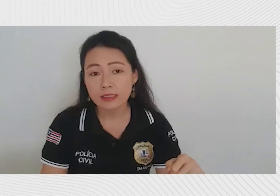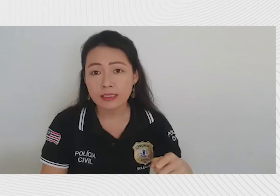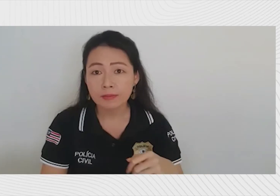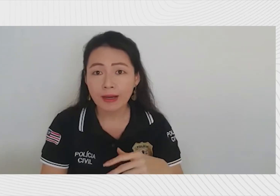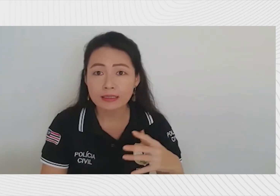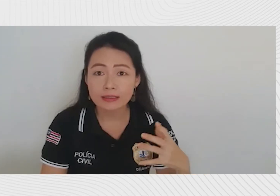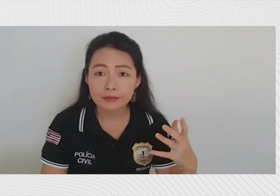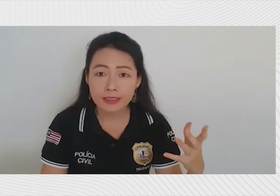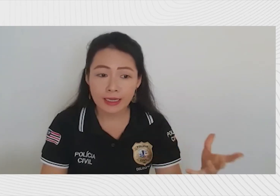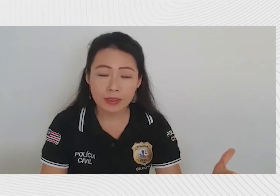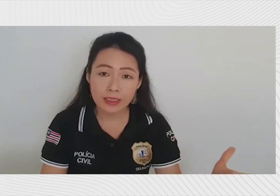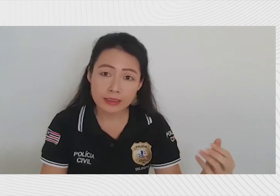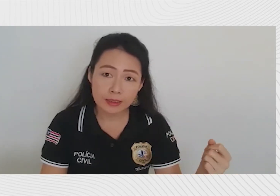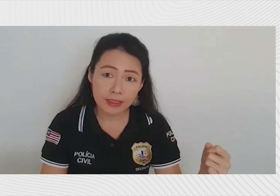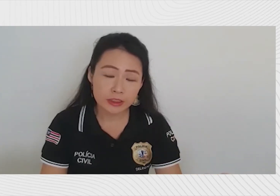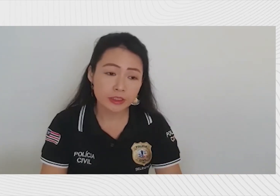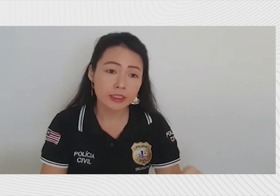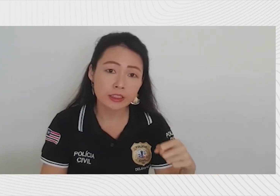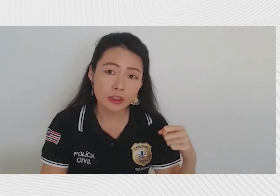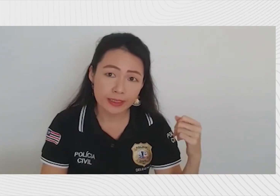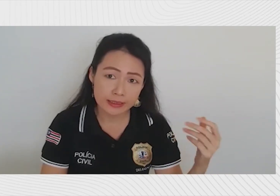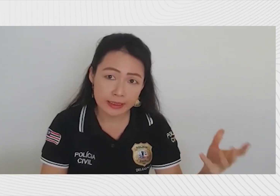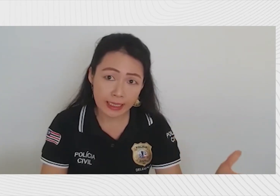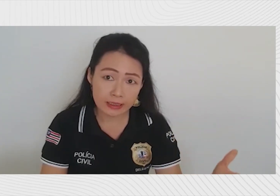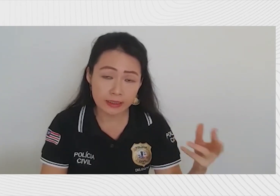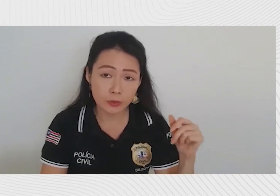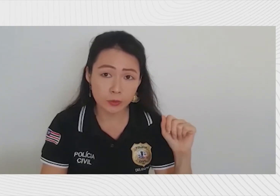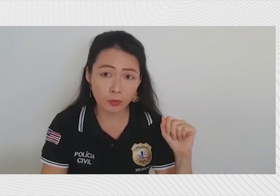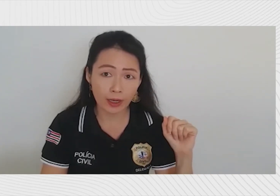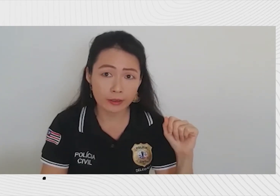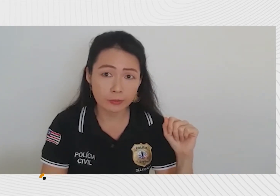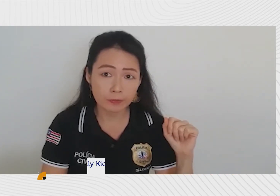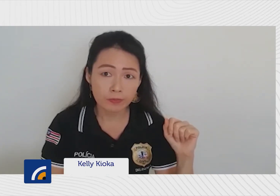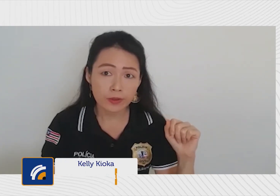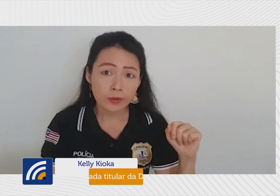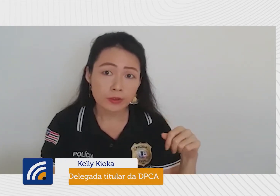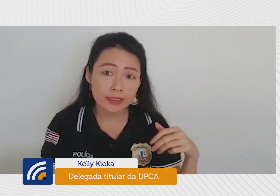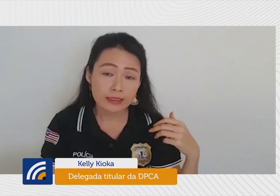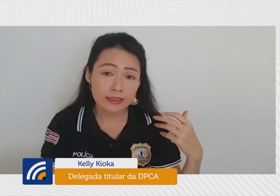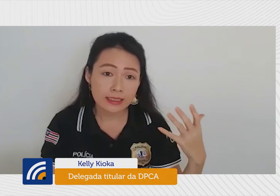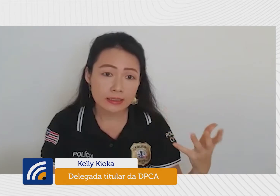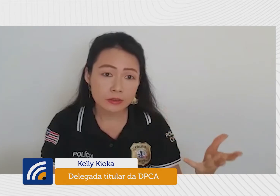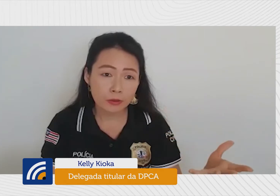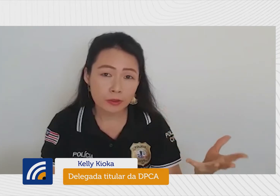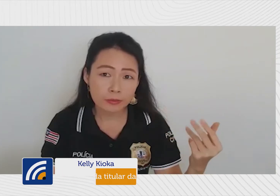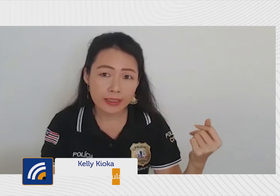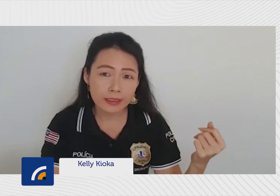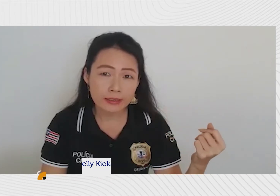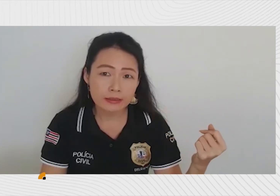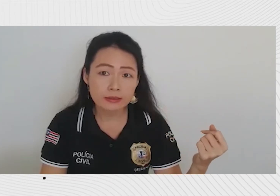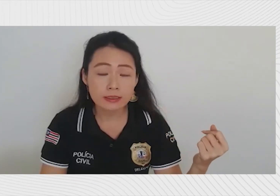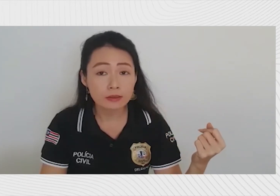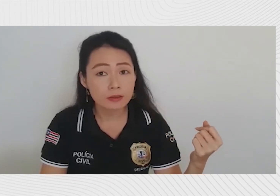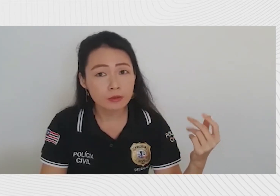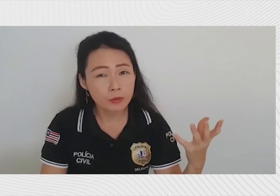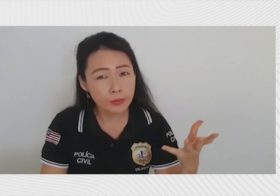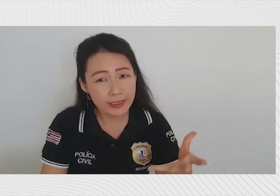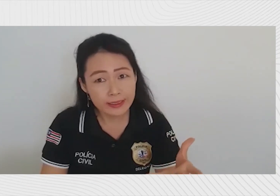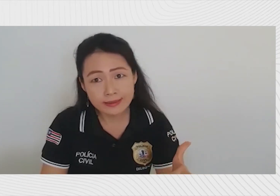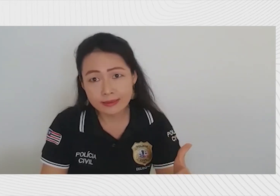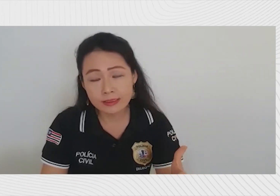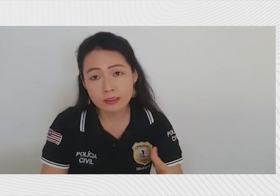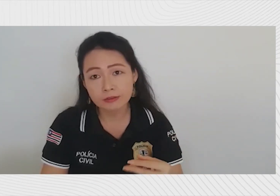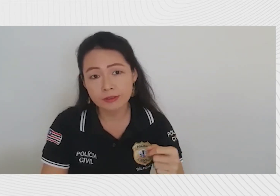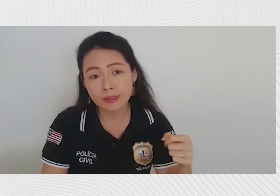crianças e passa a ficar uma criança mais triste, mais trancada dentro do quarto. Outras vezes ela se torna uma criança com